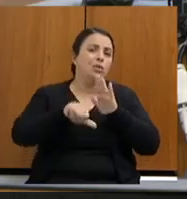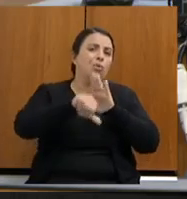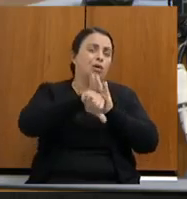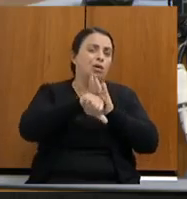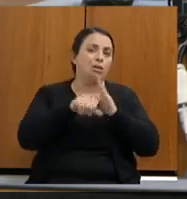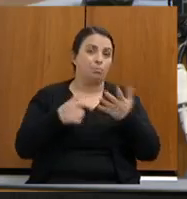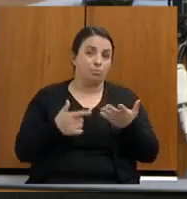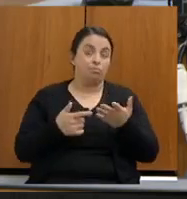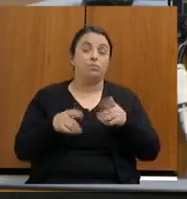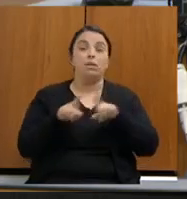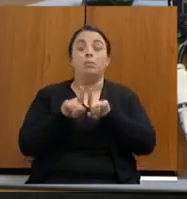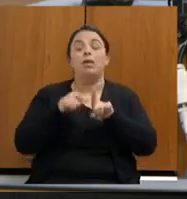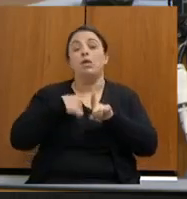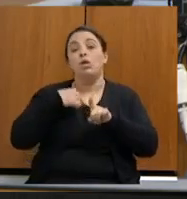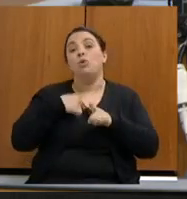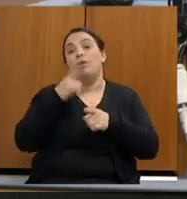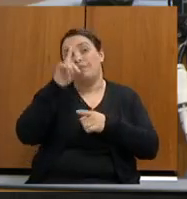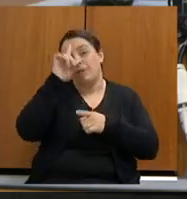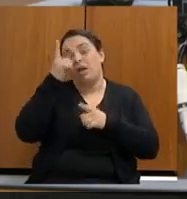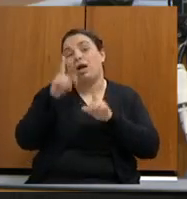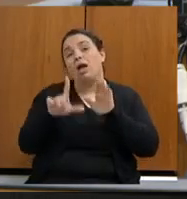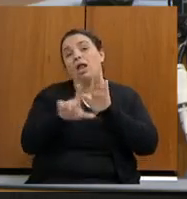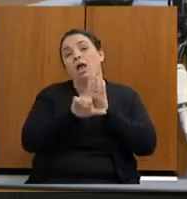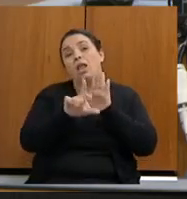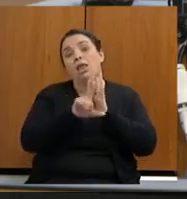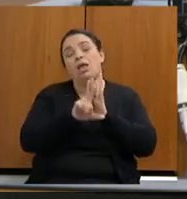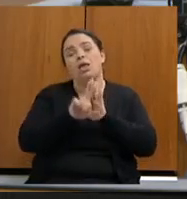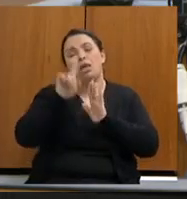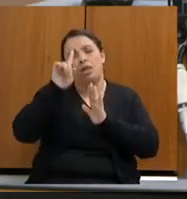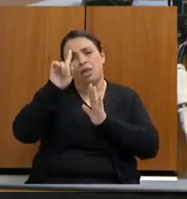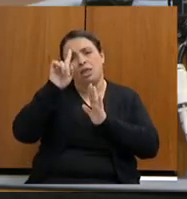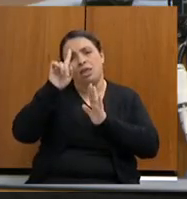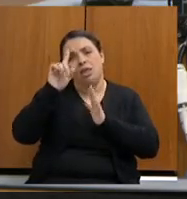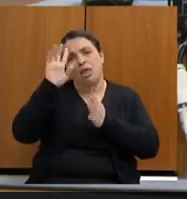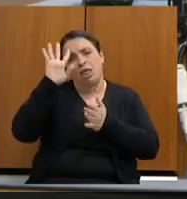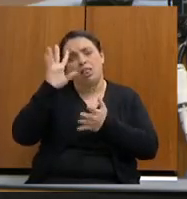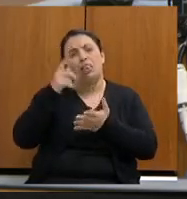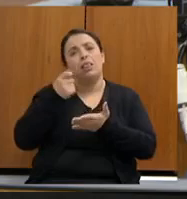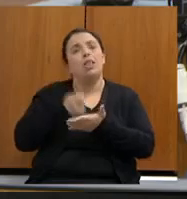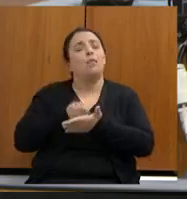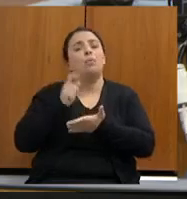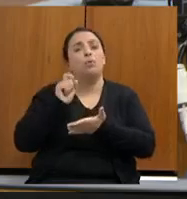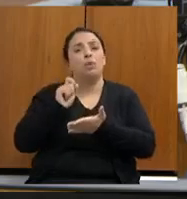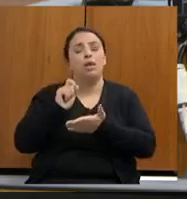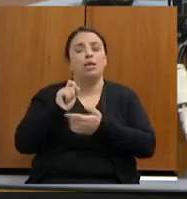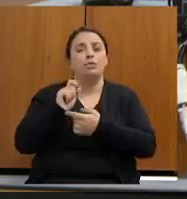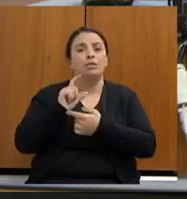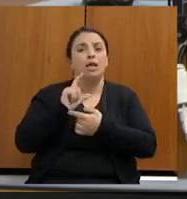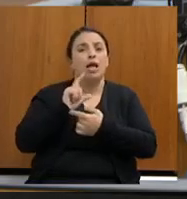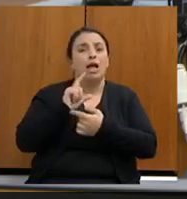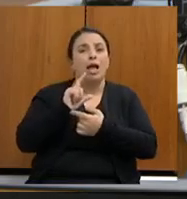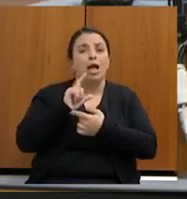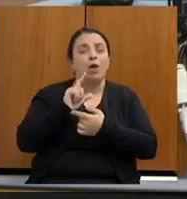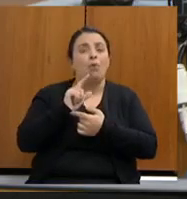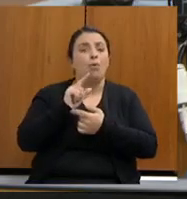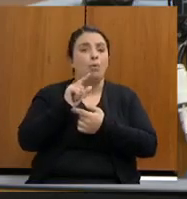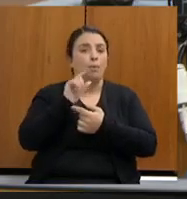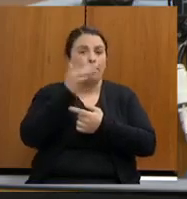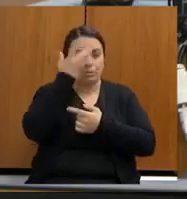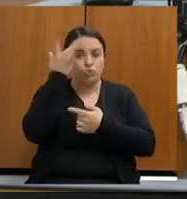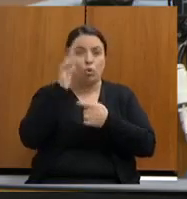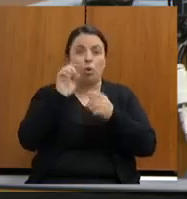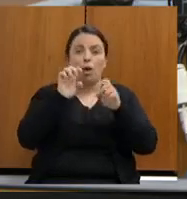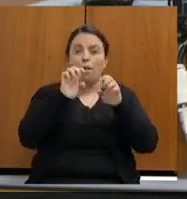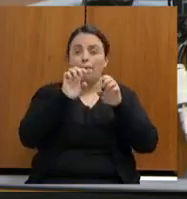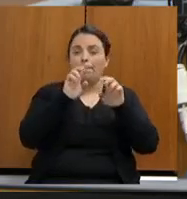determinou a saída das polícias da Guarda de presos ele tá sargento Rodrigues lembra sempre de uma companhia inteira da Polícia